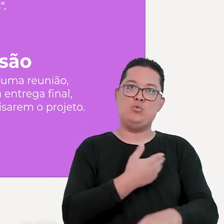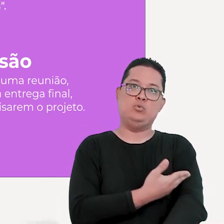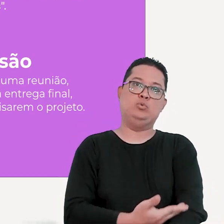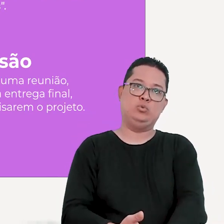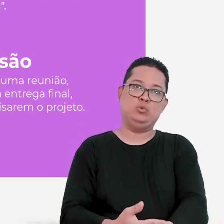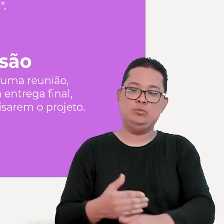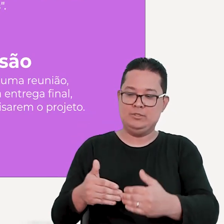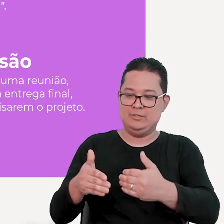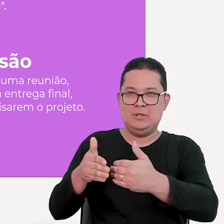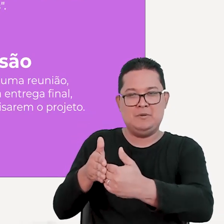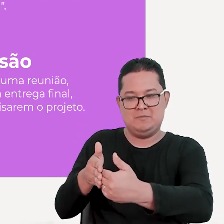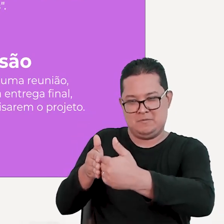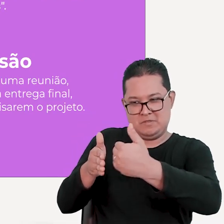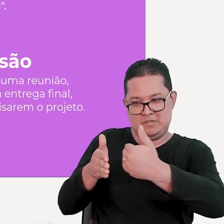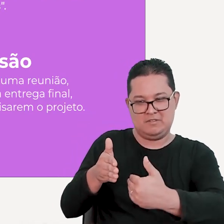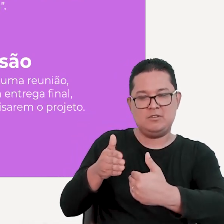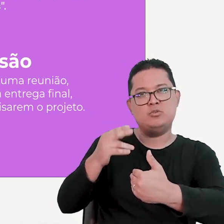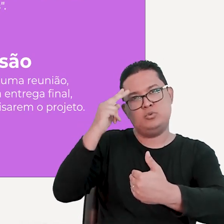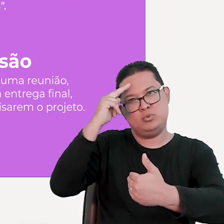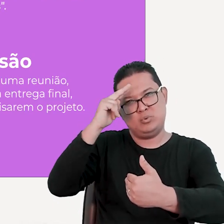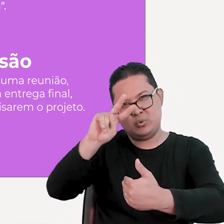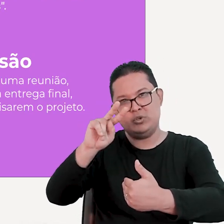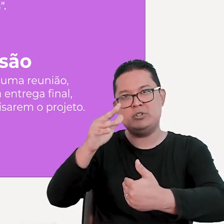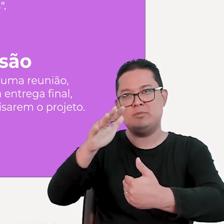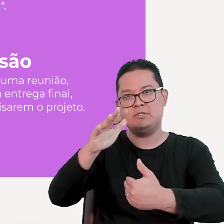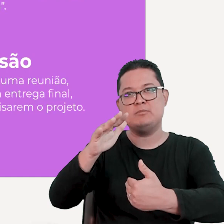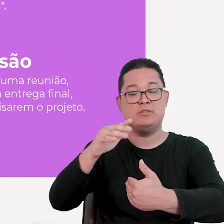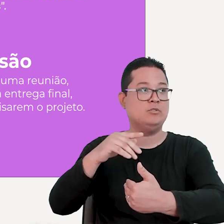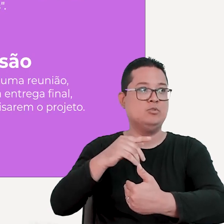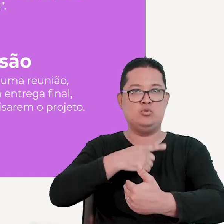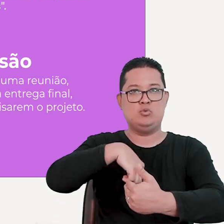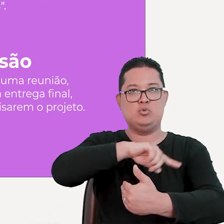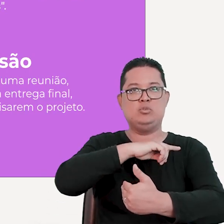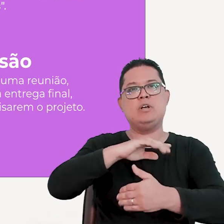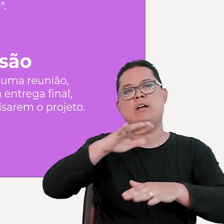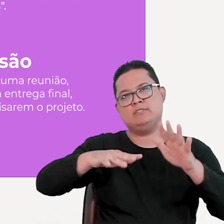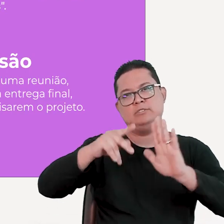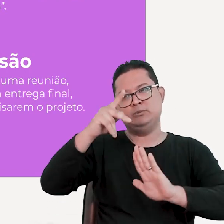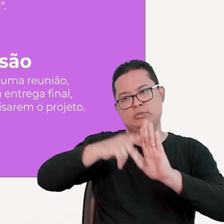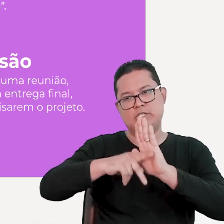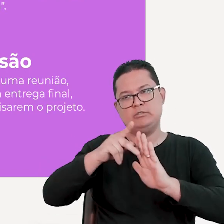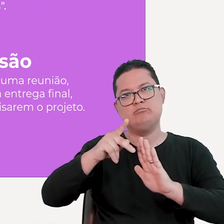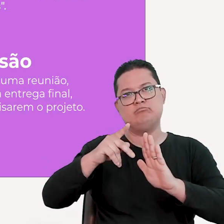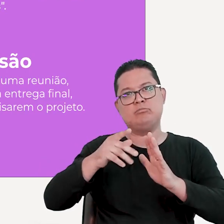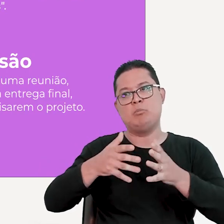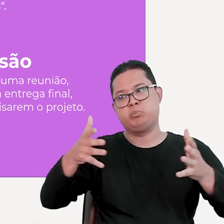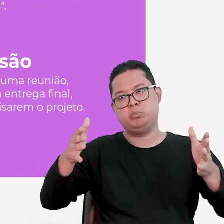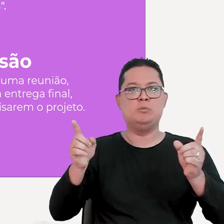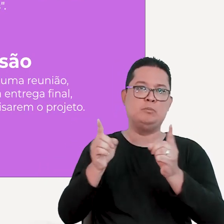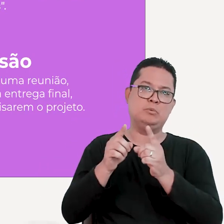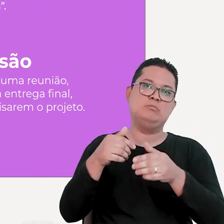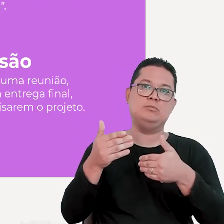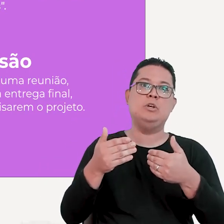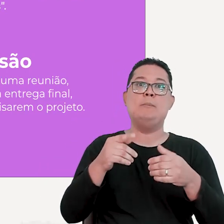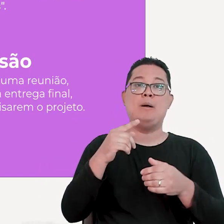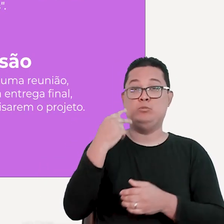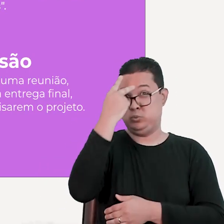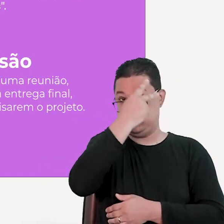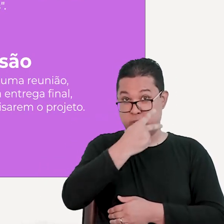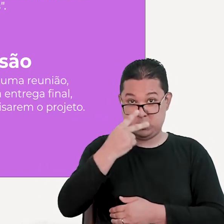da entrega final, a gente deixa dependendo do tamanho do projeto, uma reunião de umas 2 horas. A gente